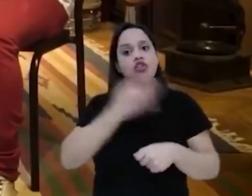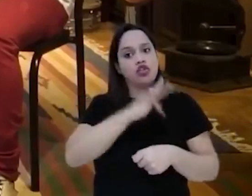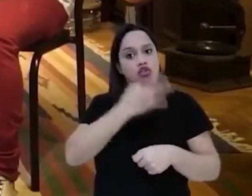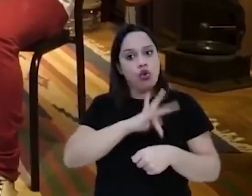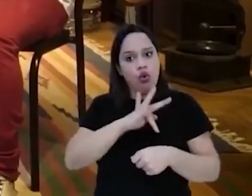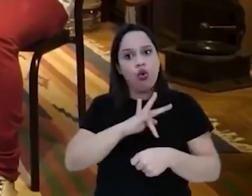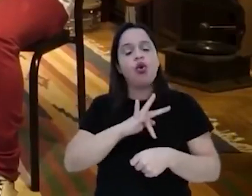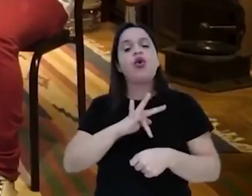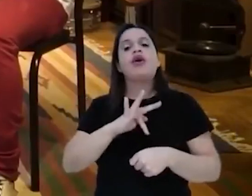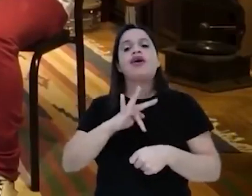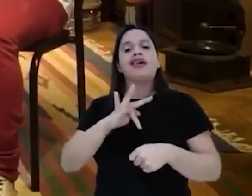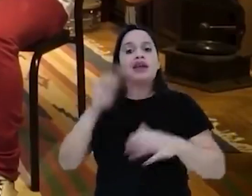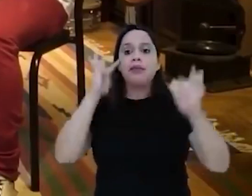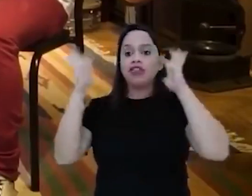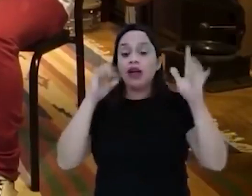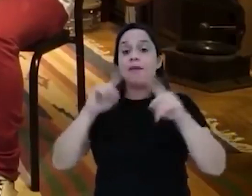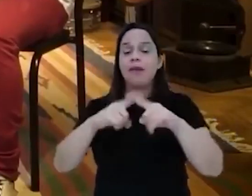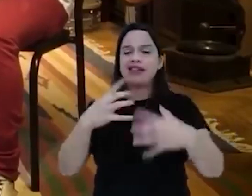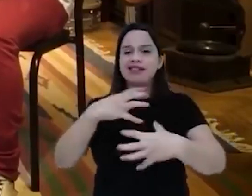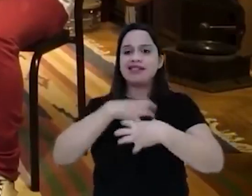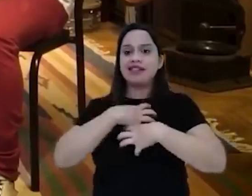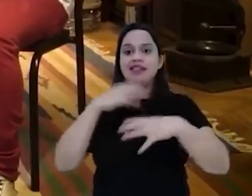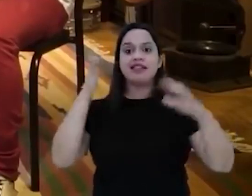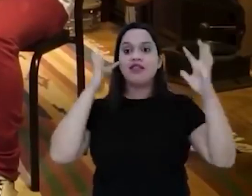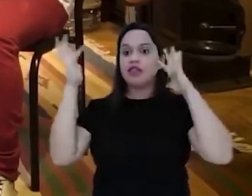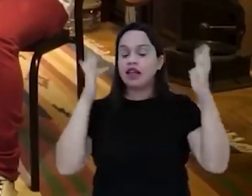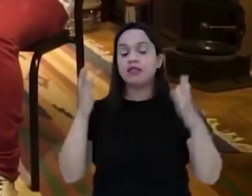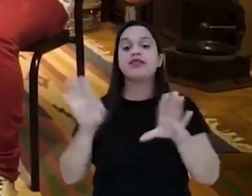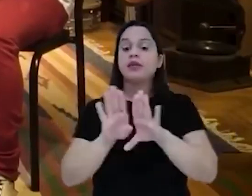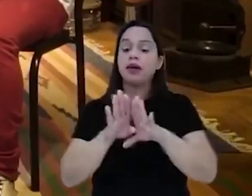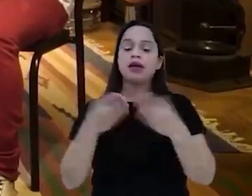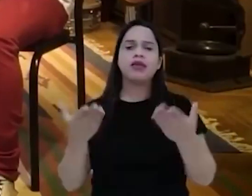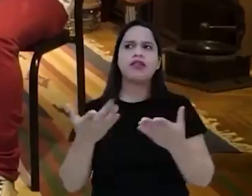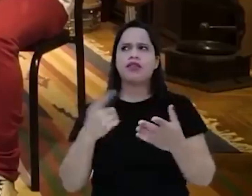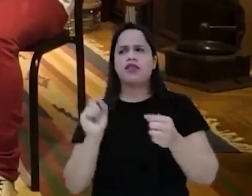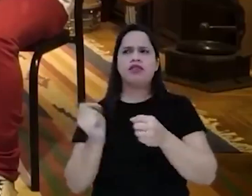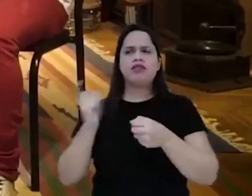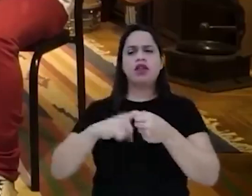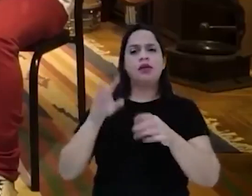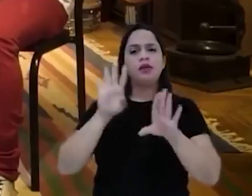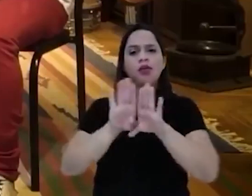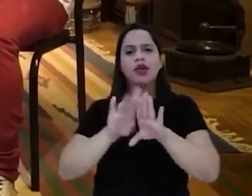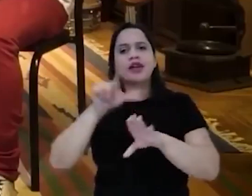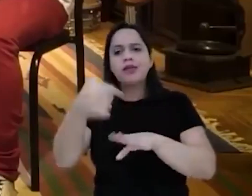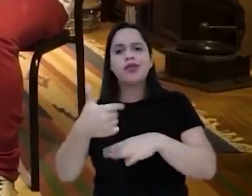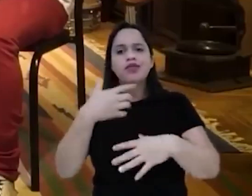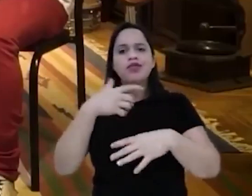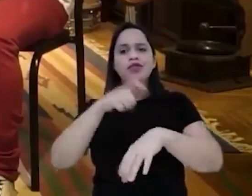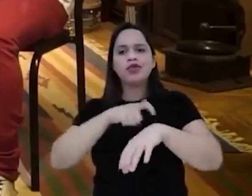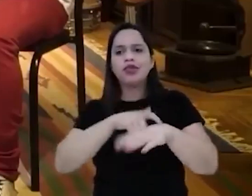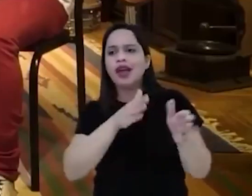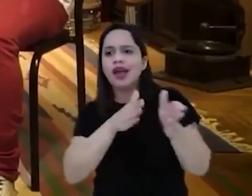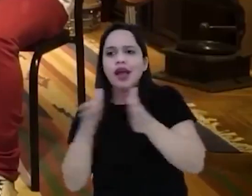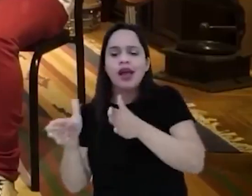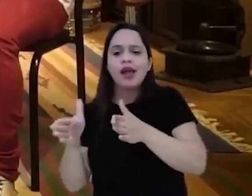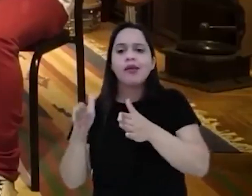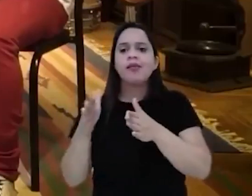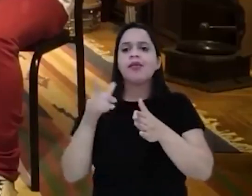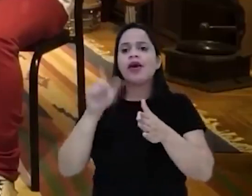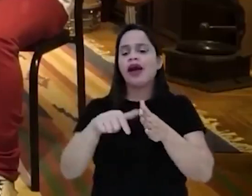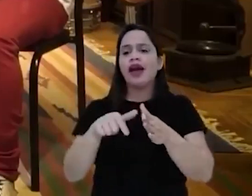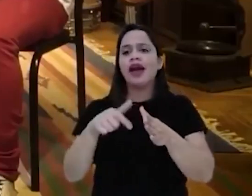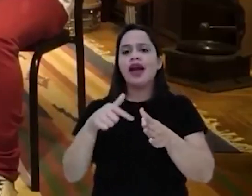que tem tratamento a sensação fantasma ter botado que tenha até a eternidade encontrados que tem por um tempo acaba